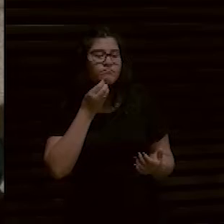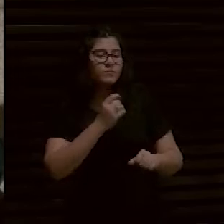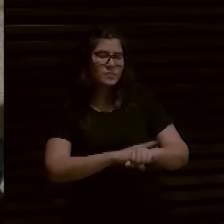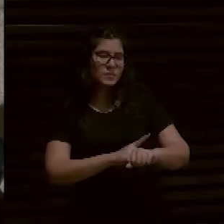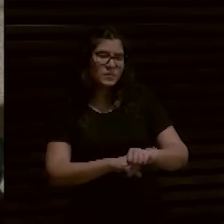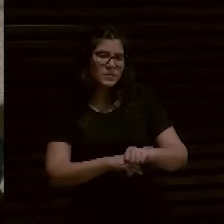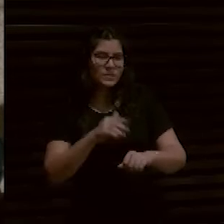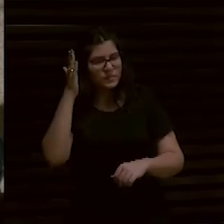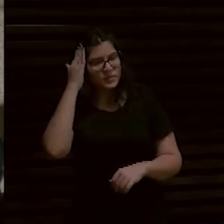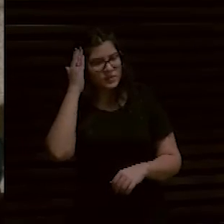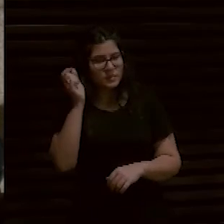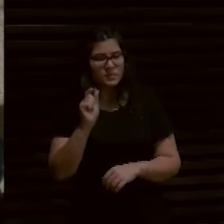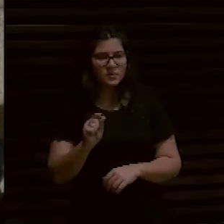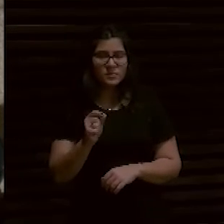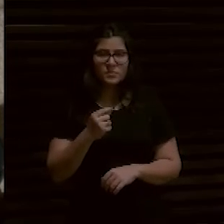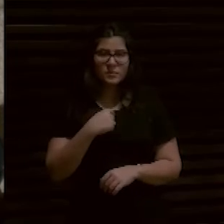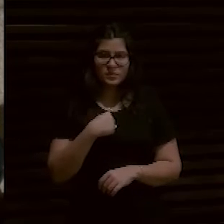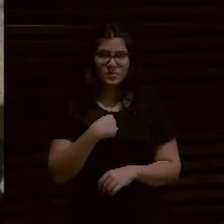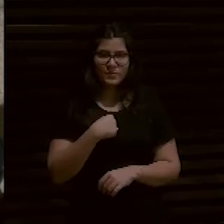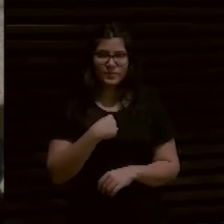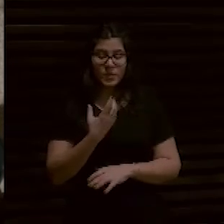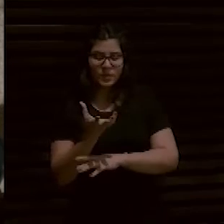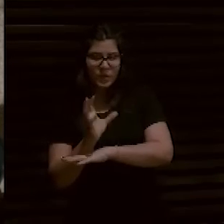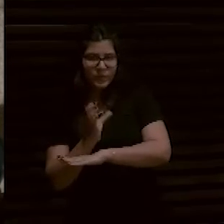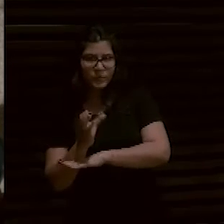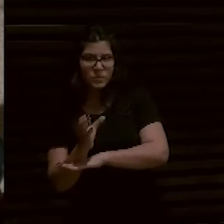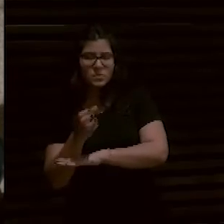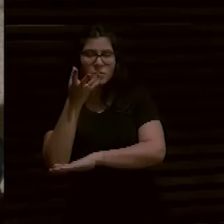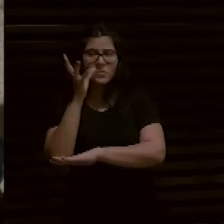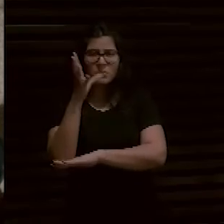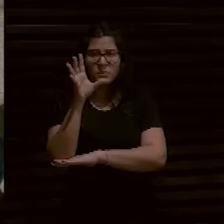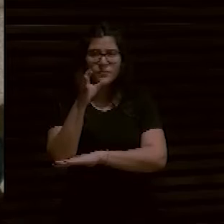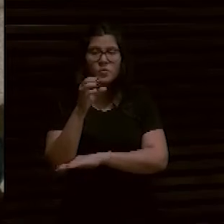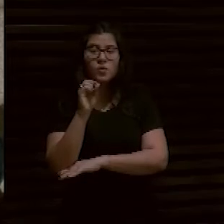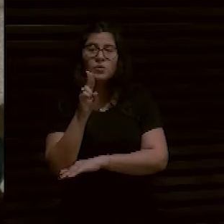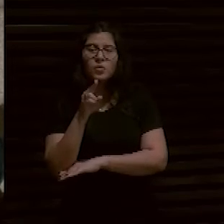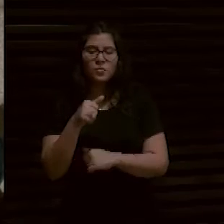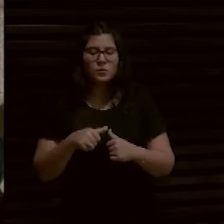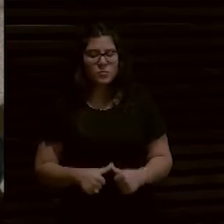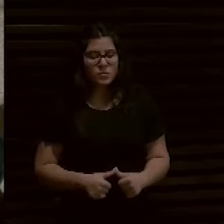arbusto, ou eu sou árvore. Ou eu estou no deserto,